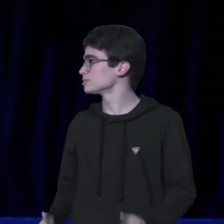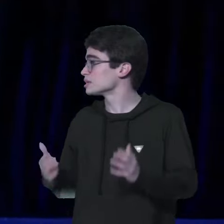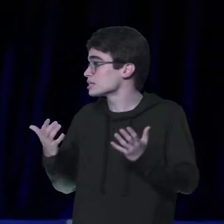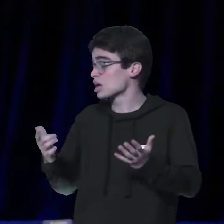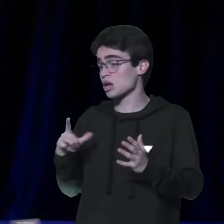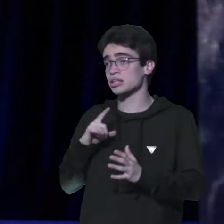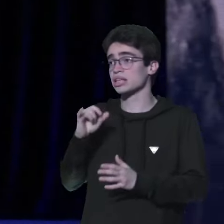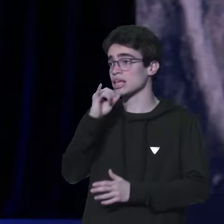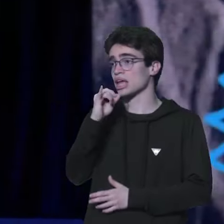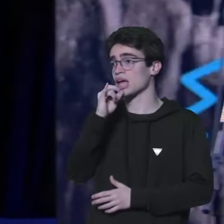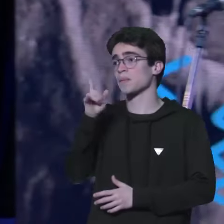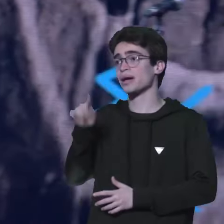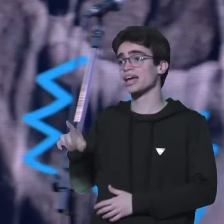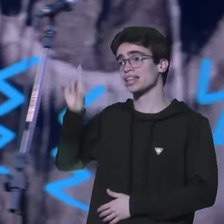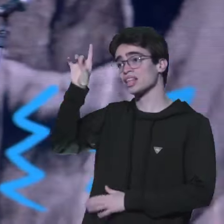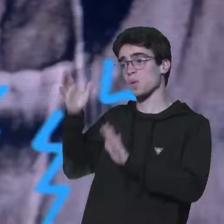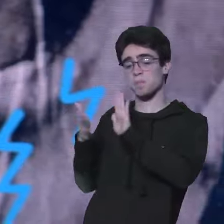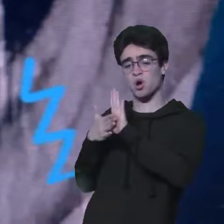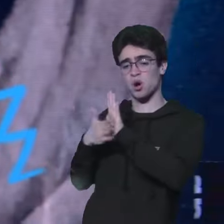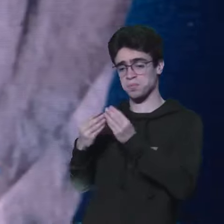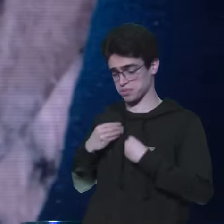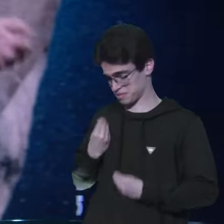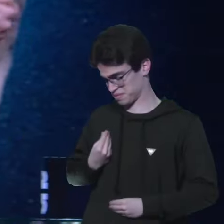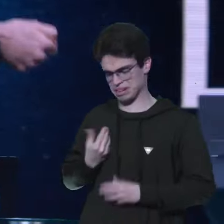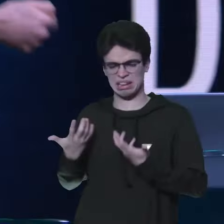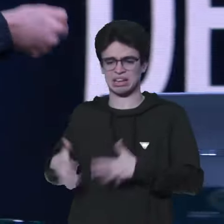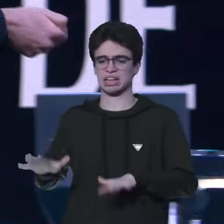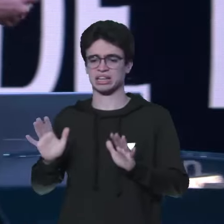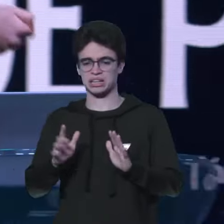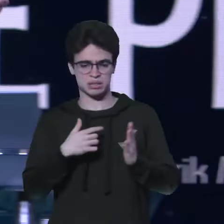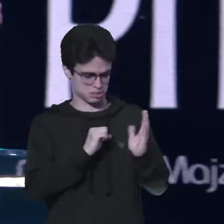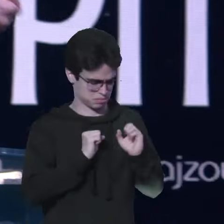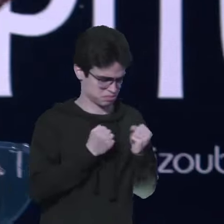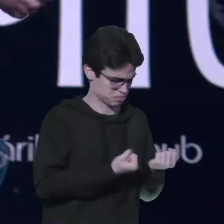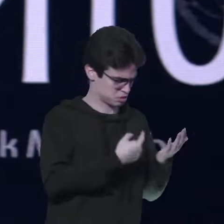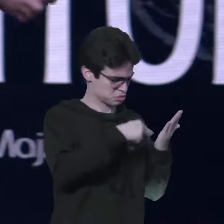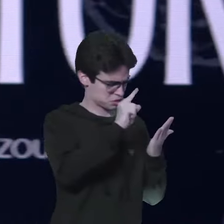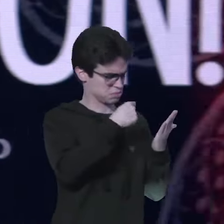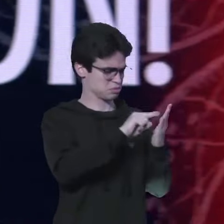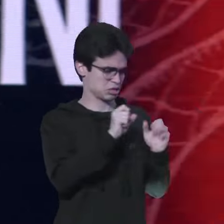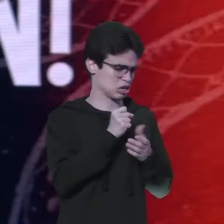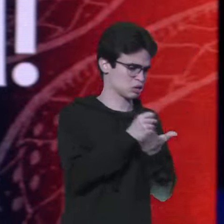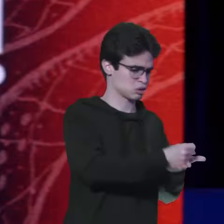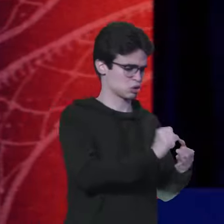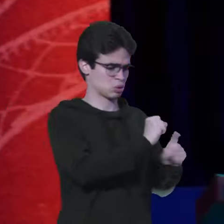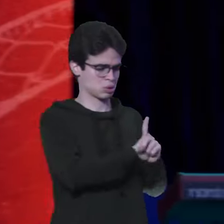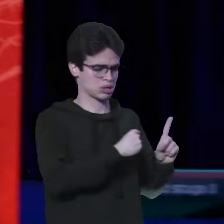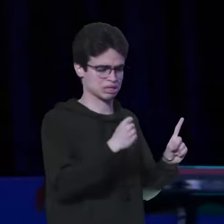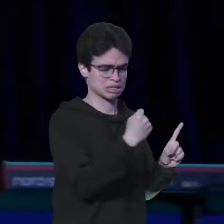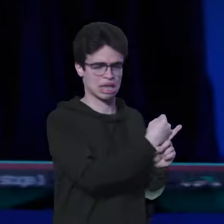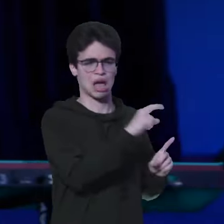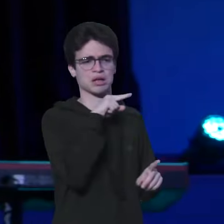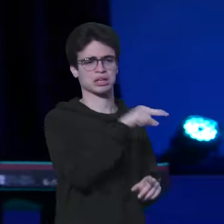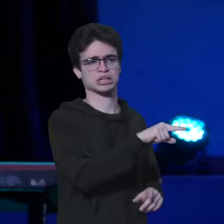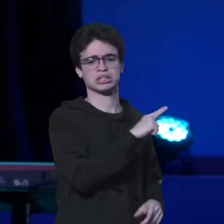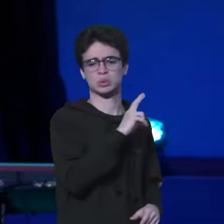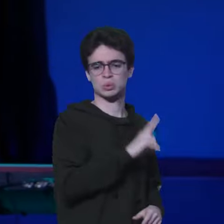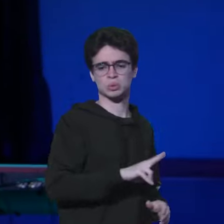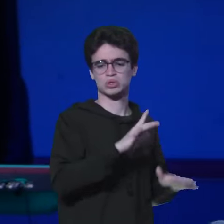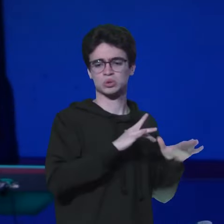fazer os propósitos de Deus para a sua vida, não. Eu estou aqui engajado nas causas sociais de Deus, nas redes sociais.